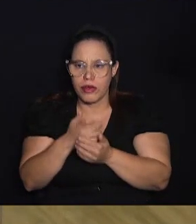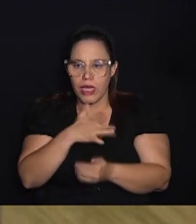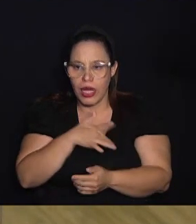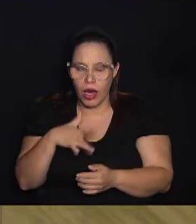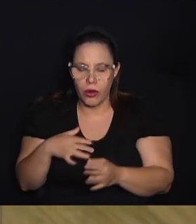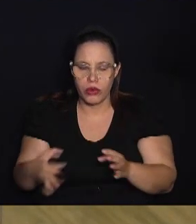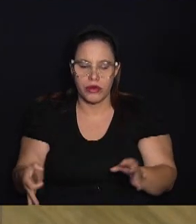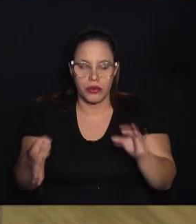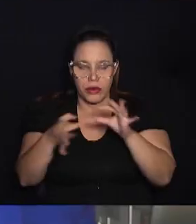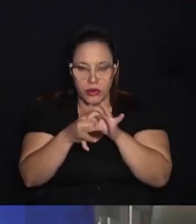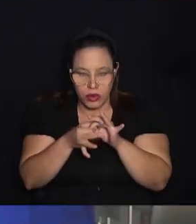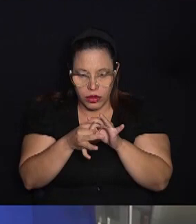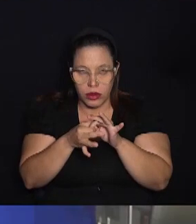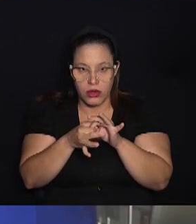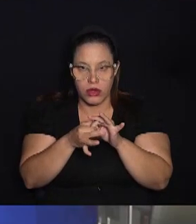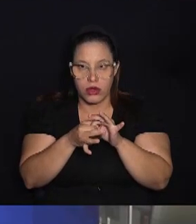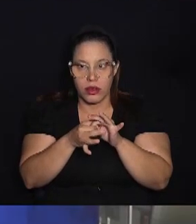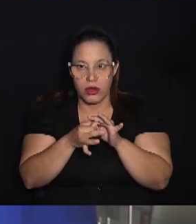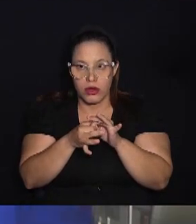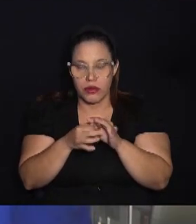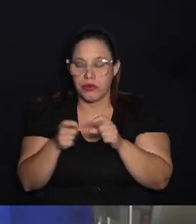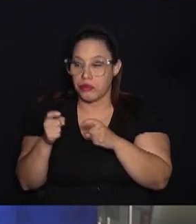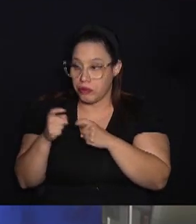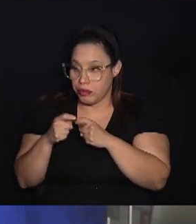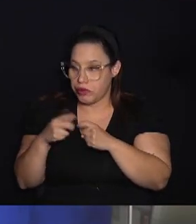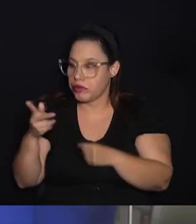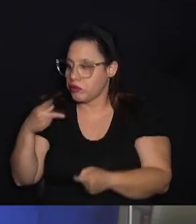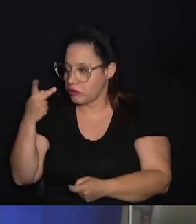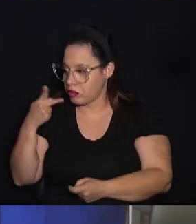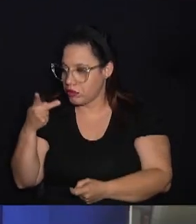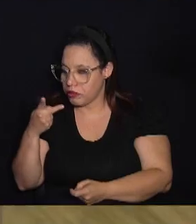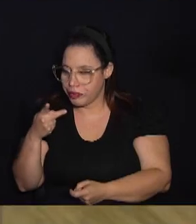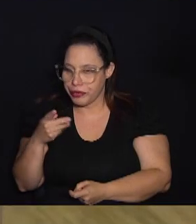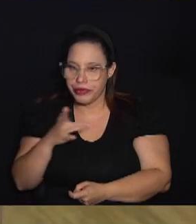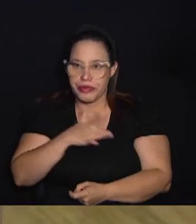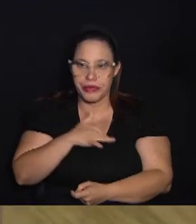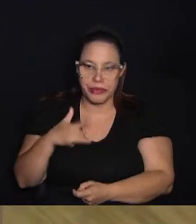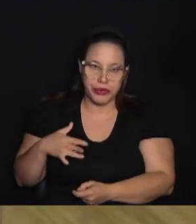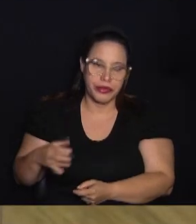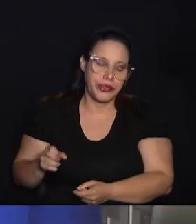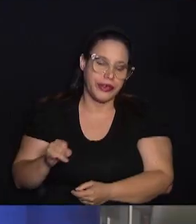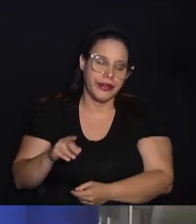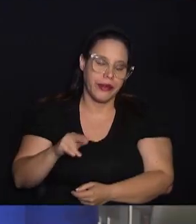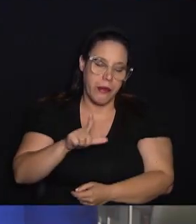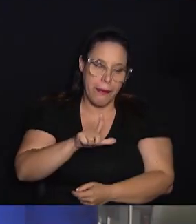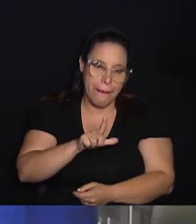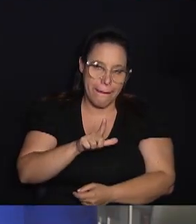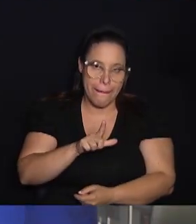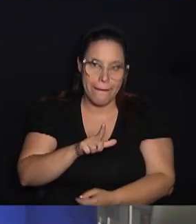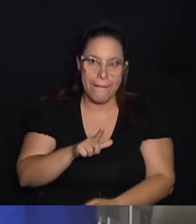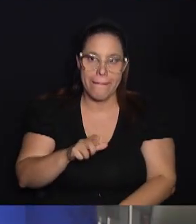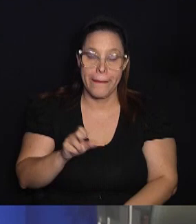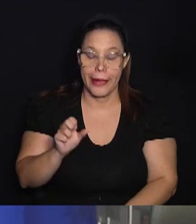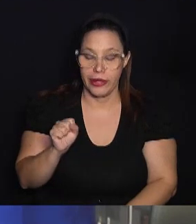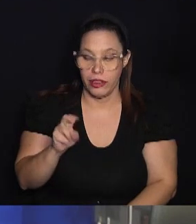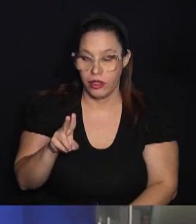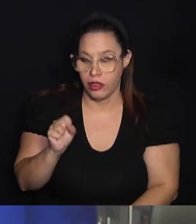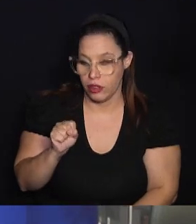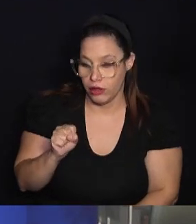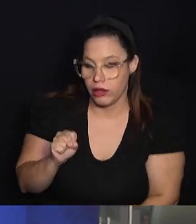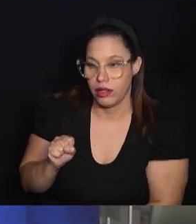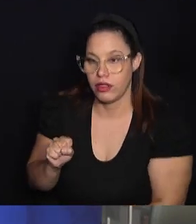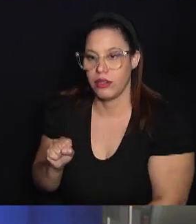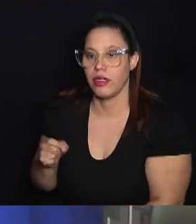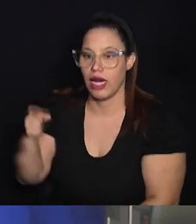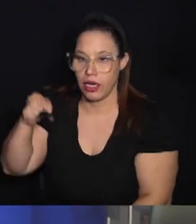né assim como a doutora falou que a saúde integral ela está eh no SUS aqui